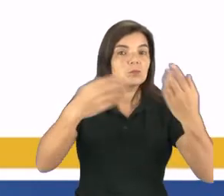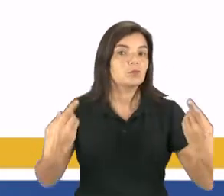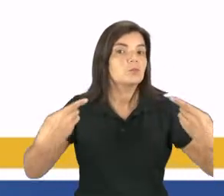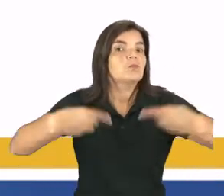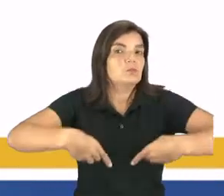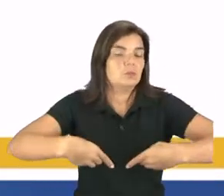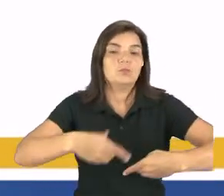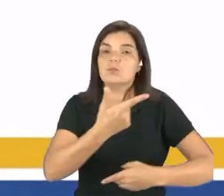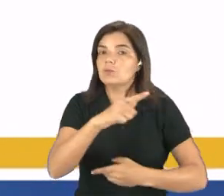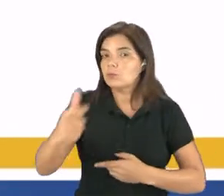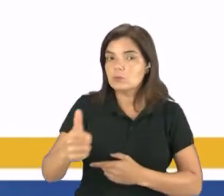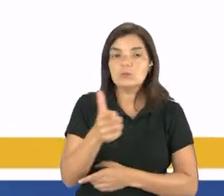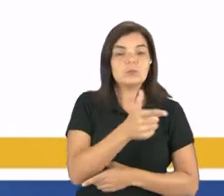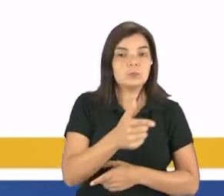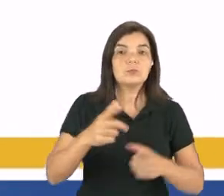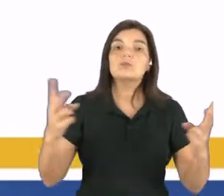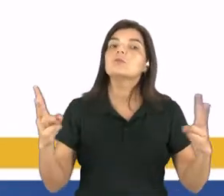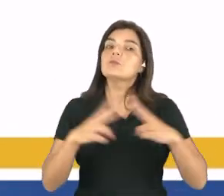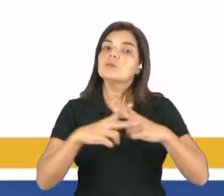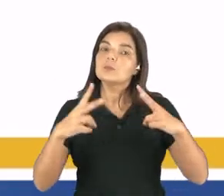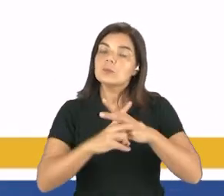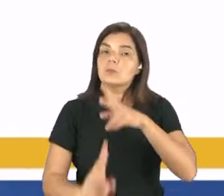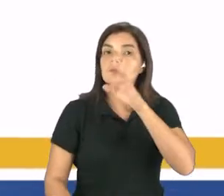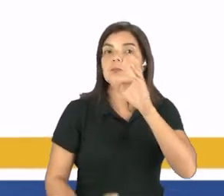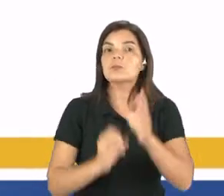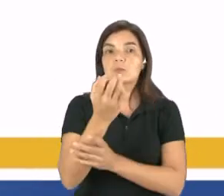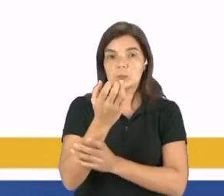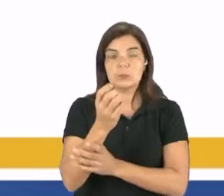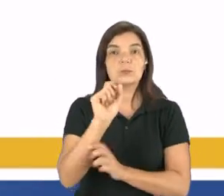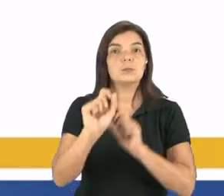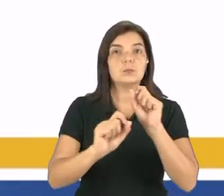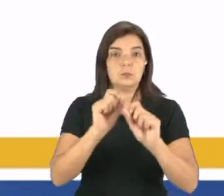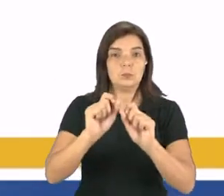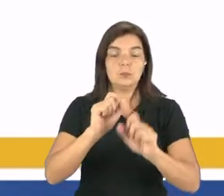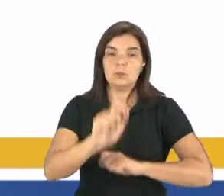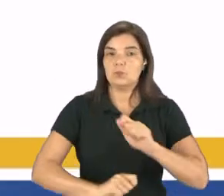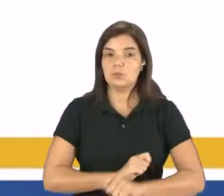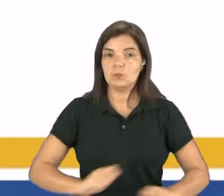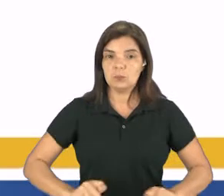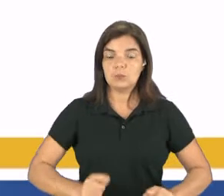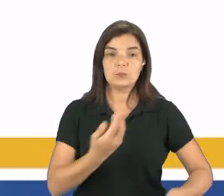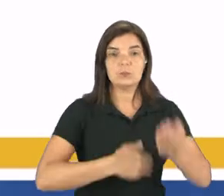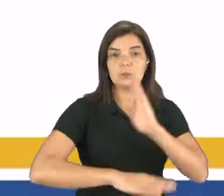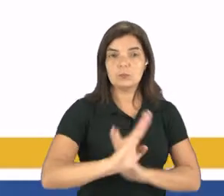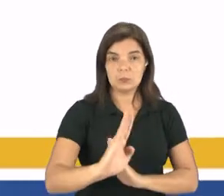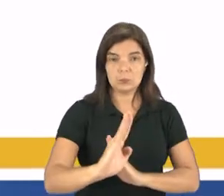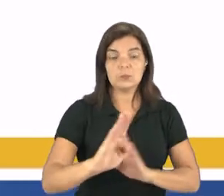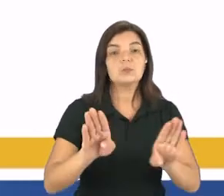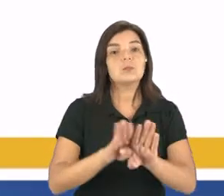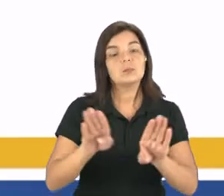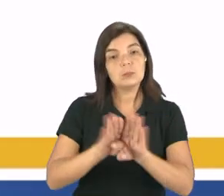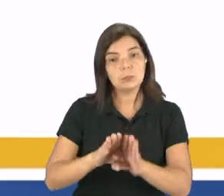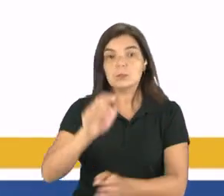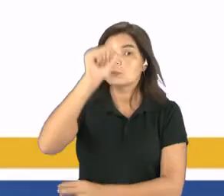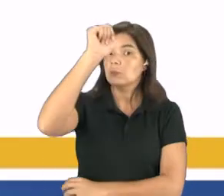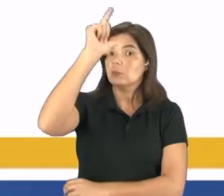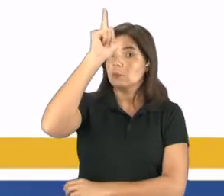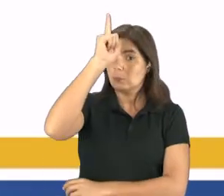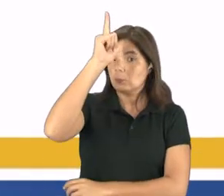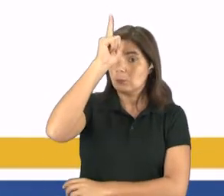combate desarmado, e as lutas que surgiram nessa época foram o jiu-jitsu e o karatê. Já na